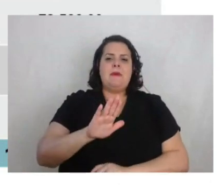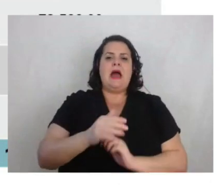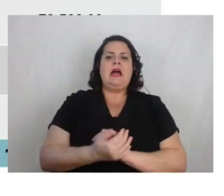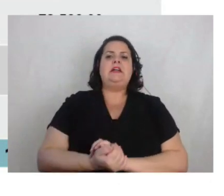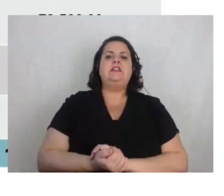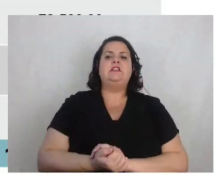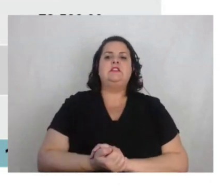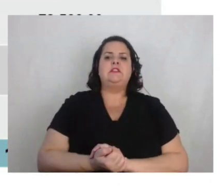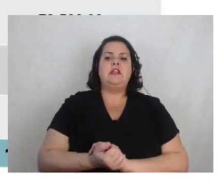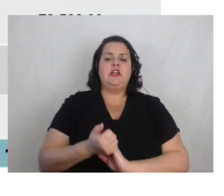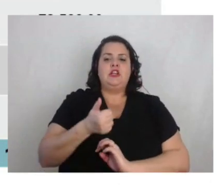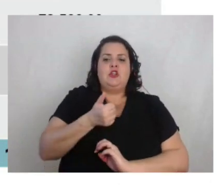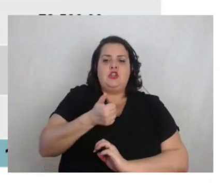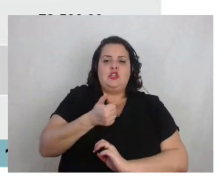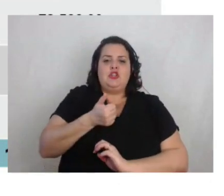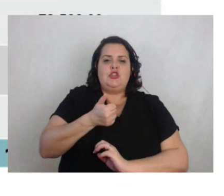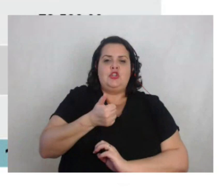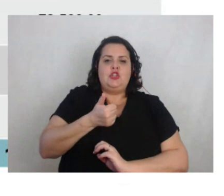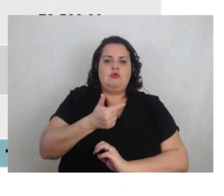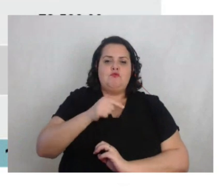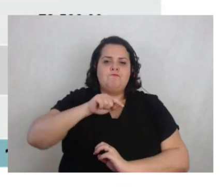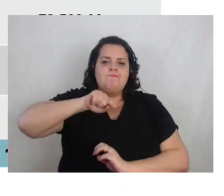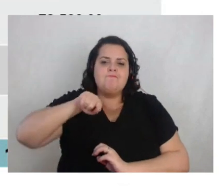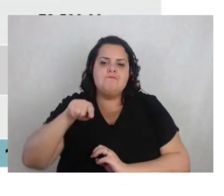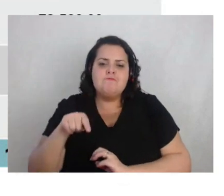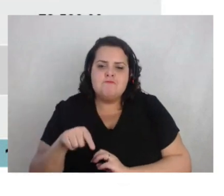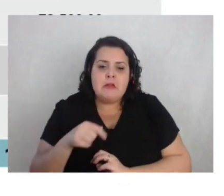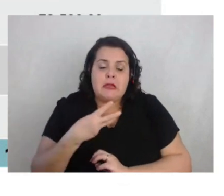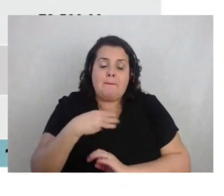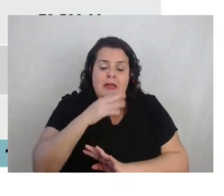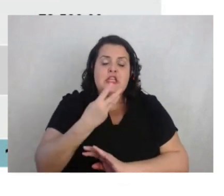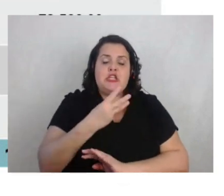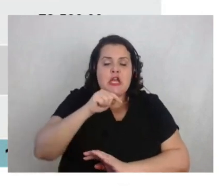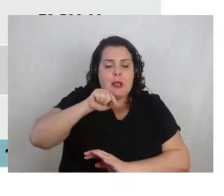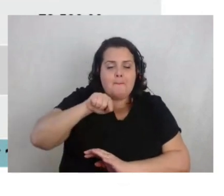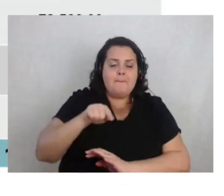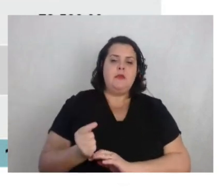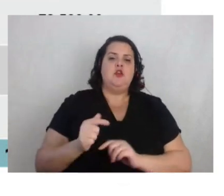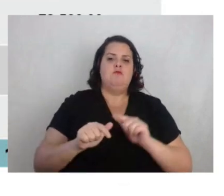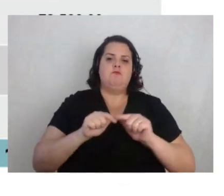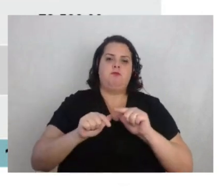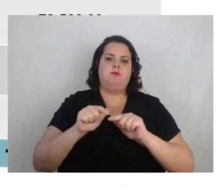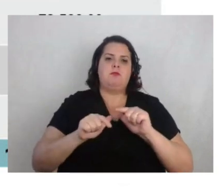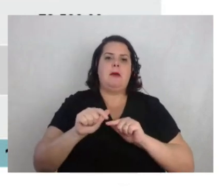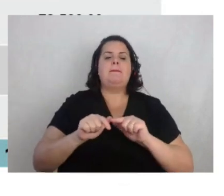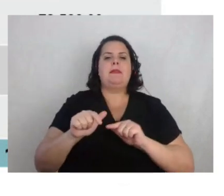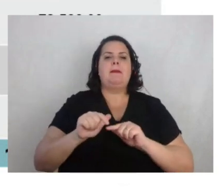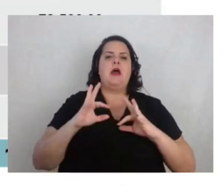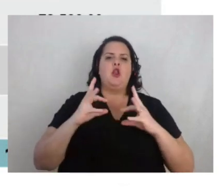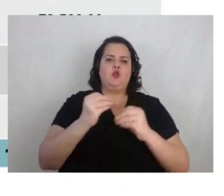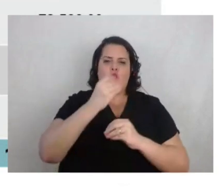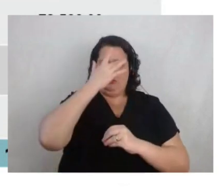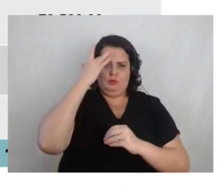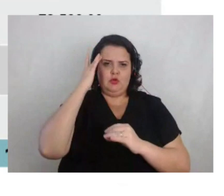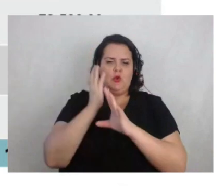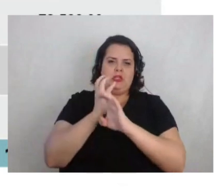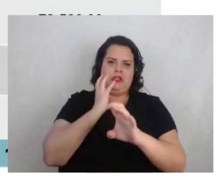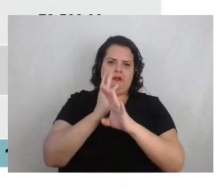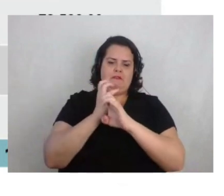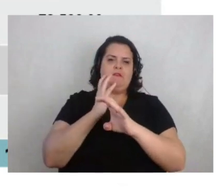seja de higienização, atuou em todos esses dias, e isso transformado em dinheiro, foram